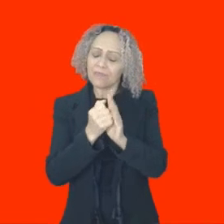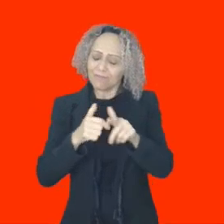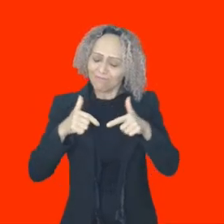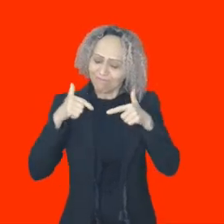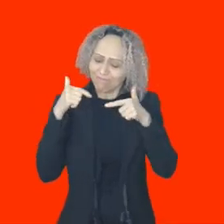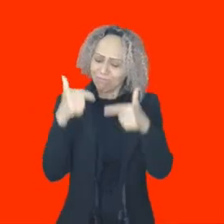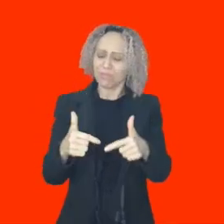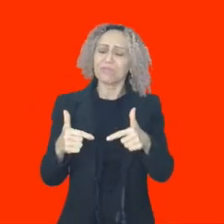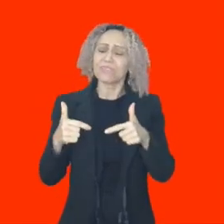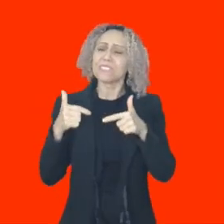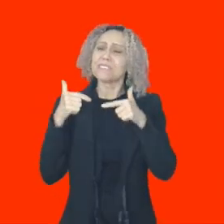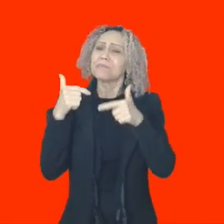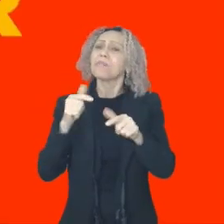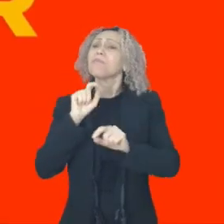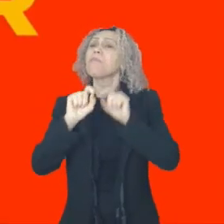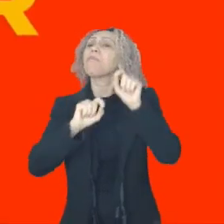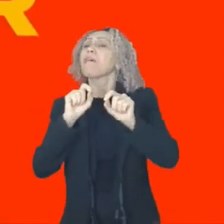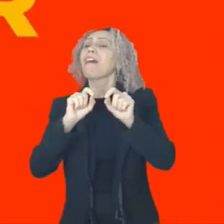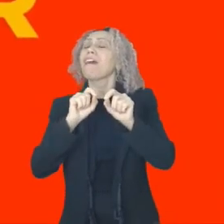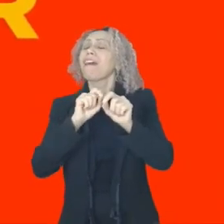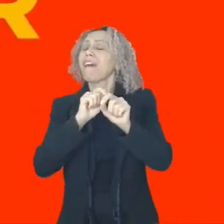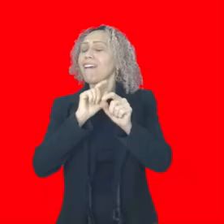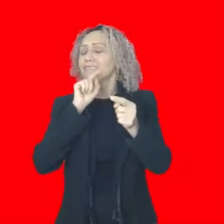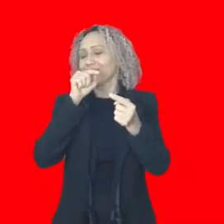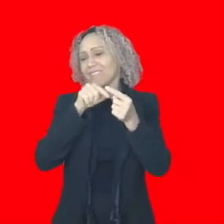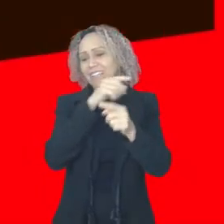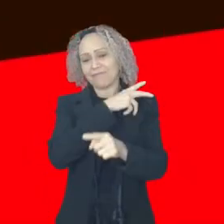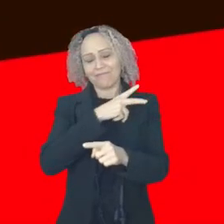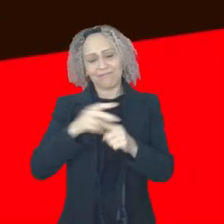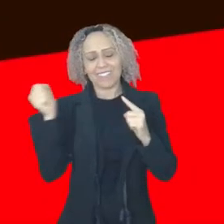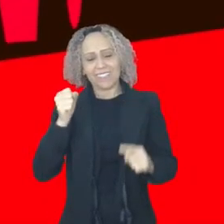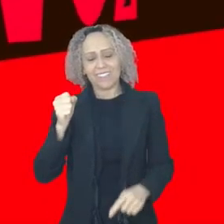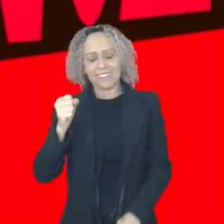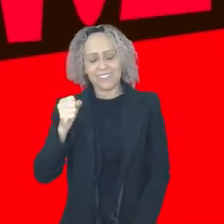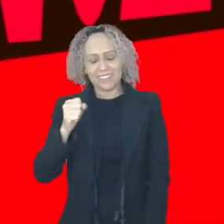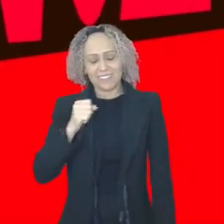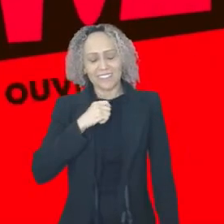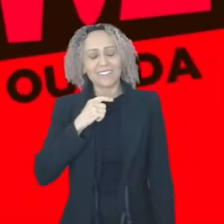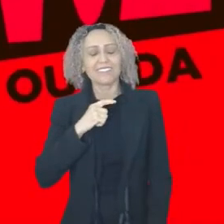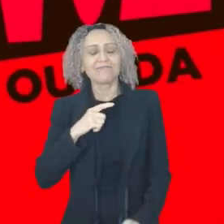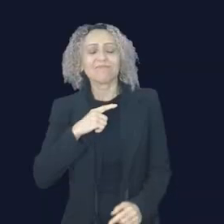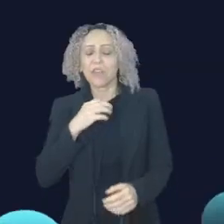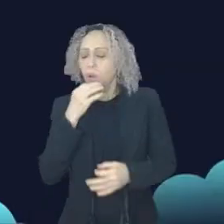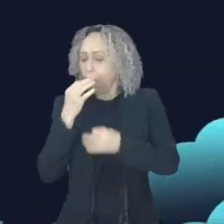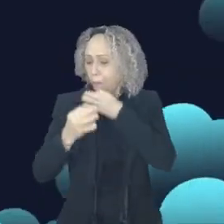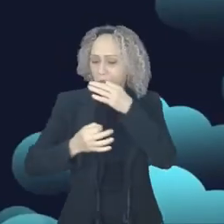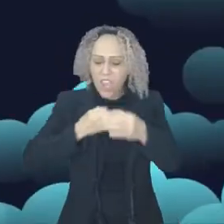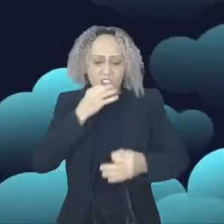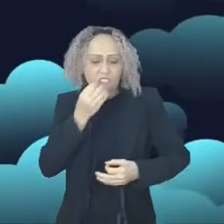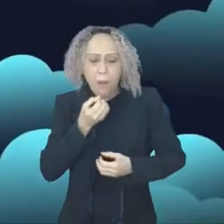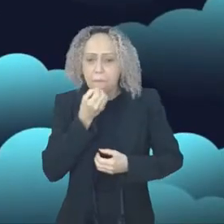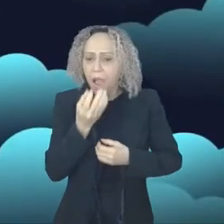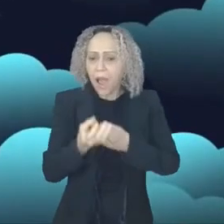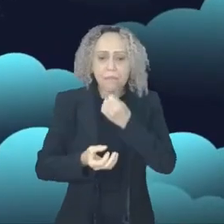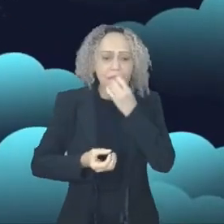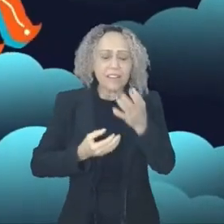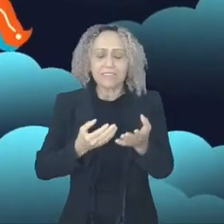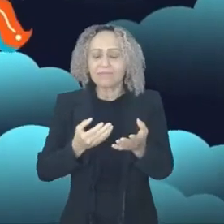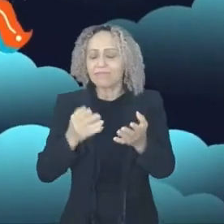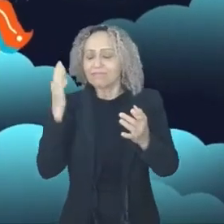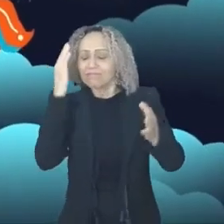sina, batalhando pra vencer. Tenho voz pra ser ouvida,